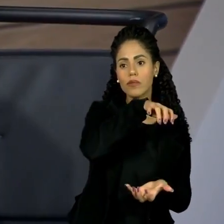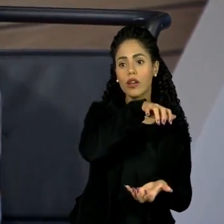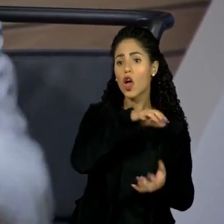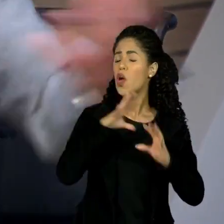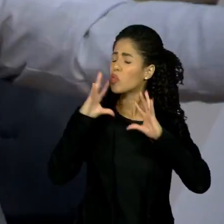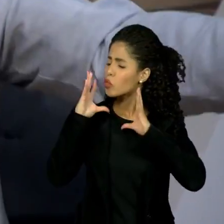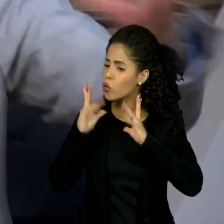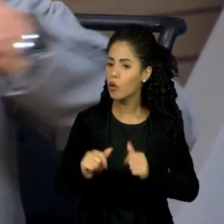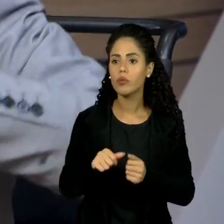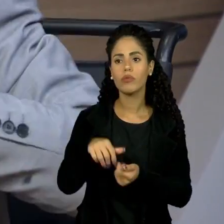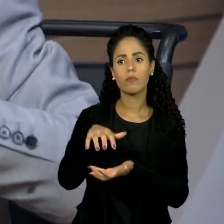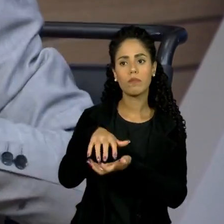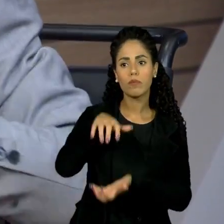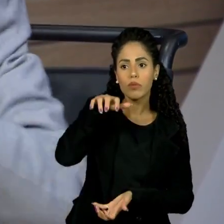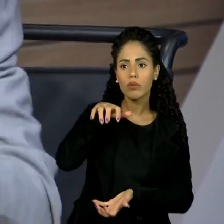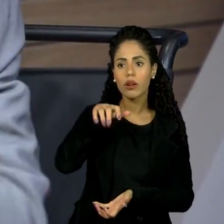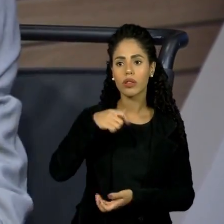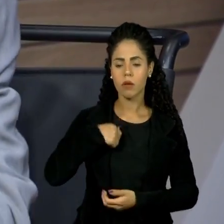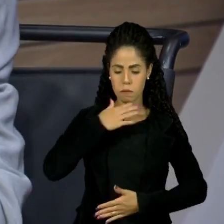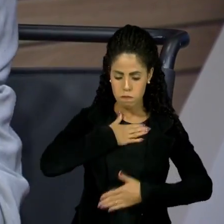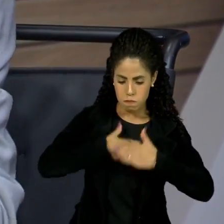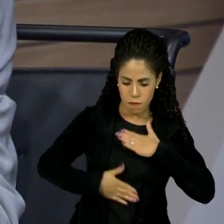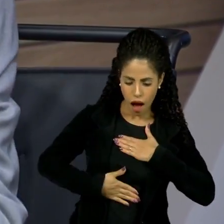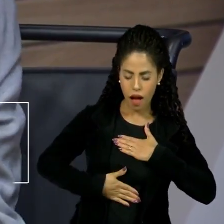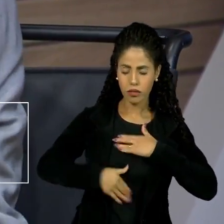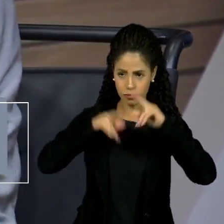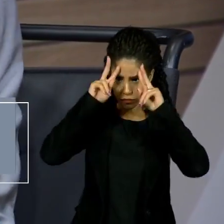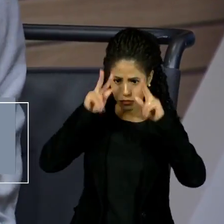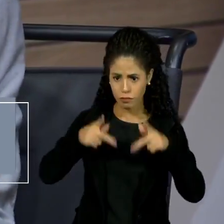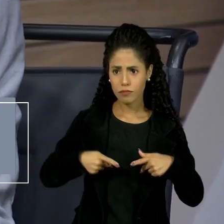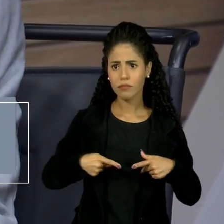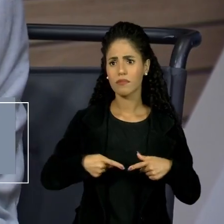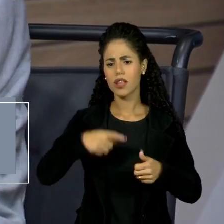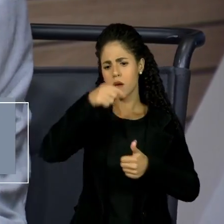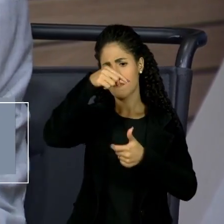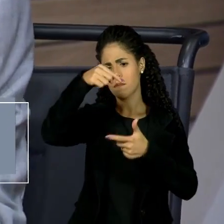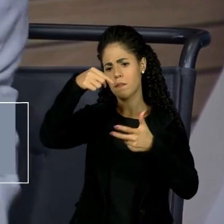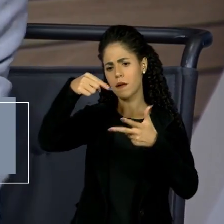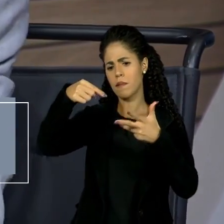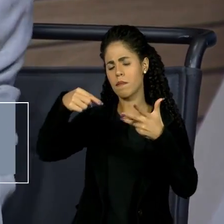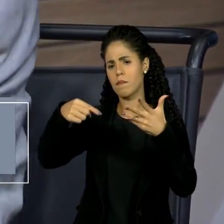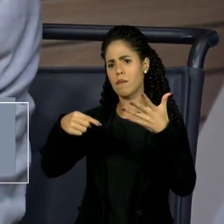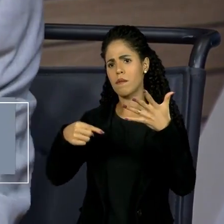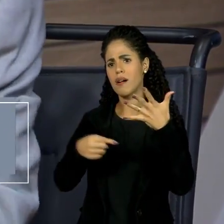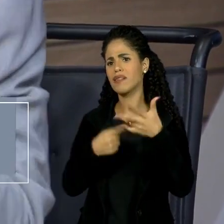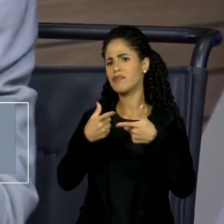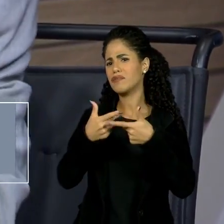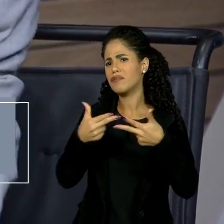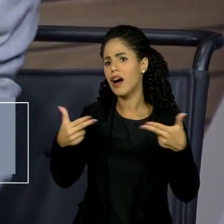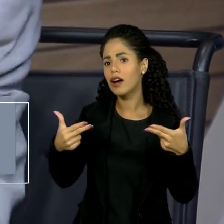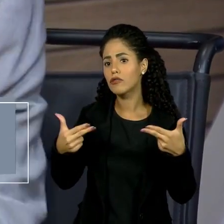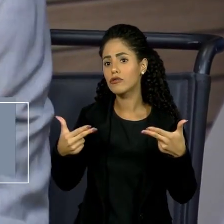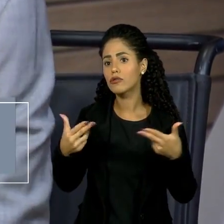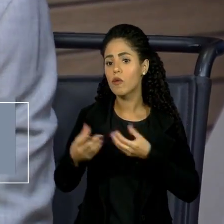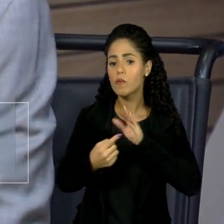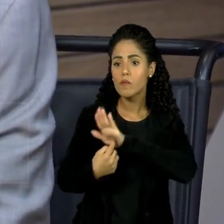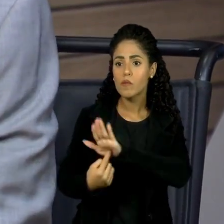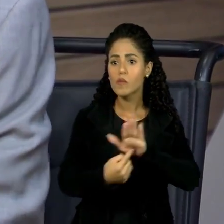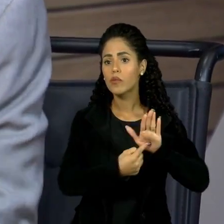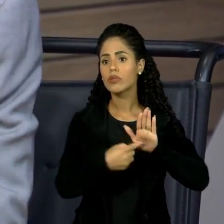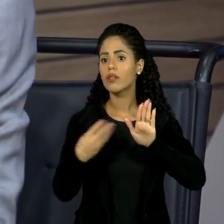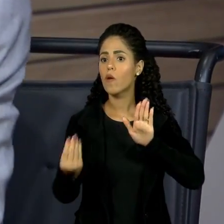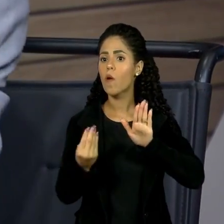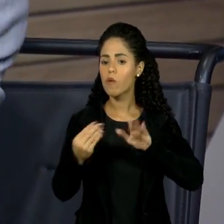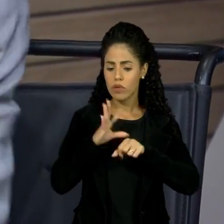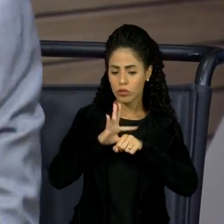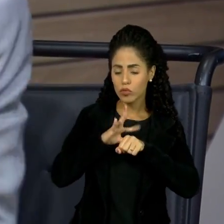envelhecimento. Anatomia, fisiologia, fisiopatologia, farmacologia, a dosagem de medicamentos, a interação entre eles, a apresentação das